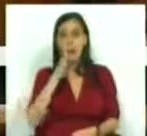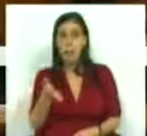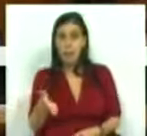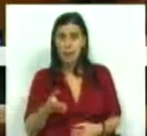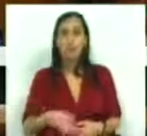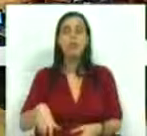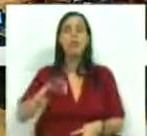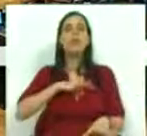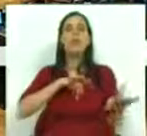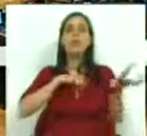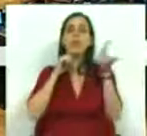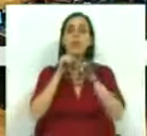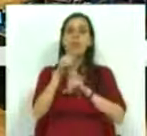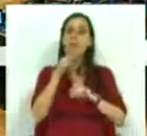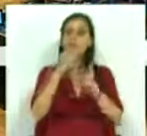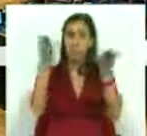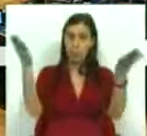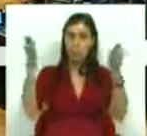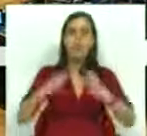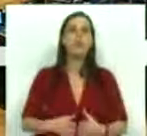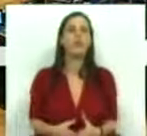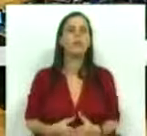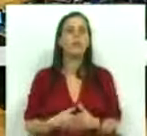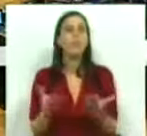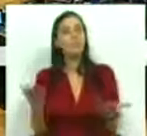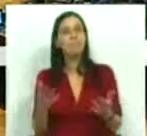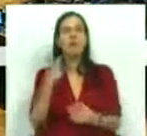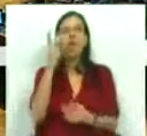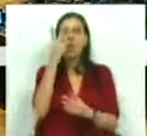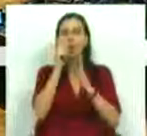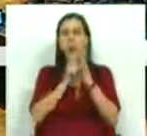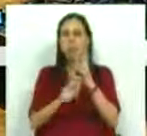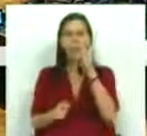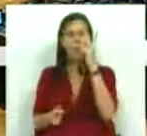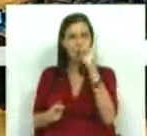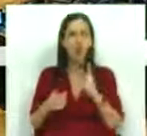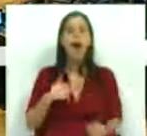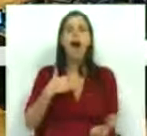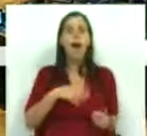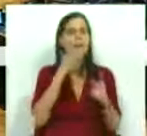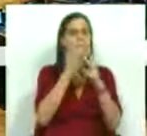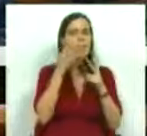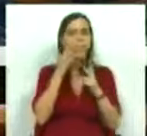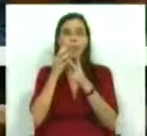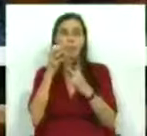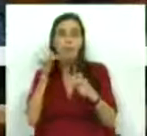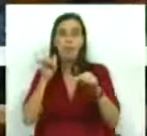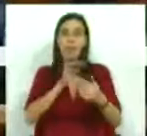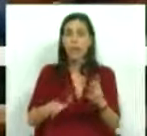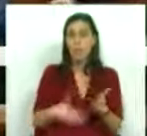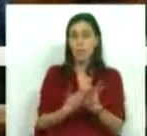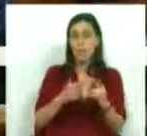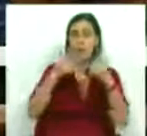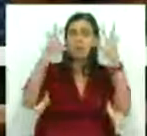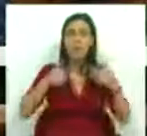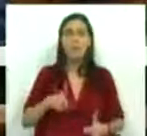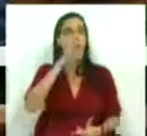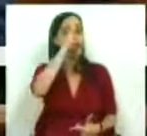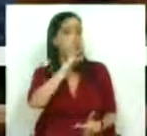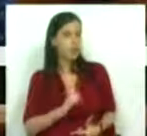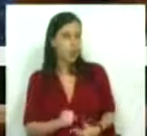Primeiro-Ministro, senhoras e senhores deputados, há ainda dois aspectos que gostaria de realçar nesta proposta de Orçamento de